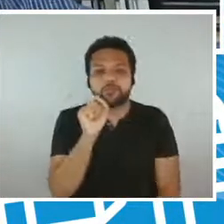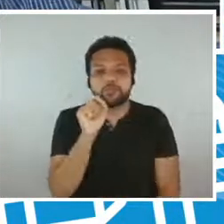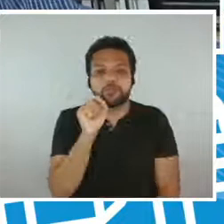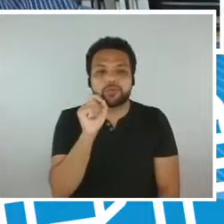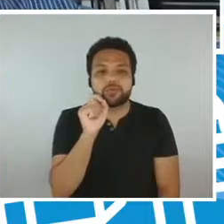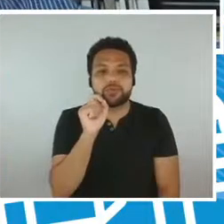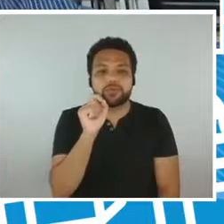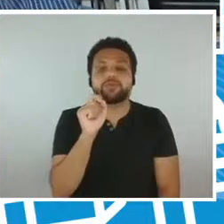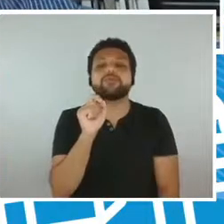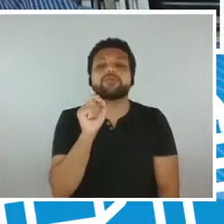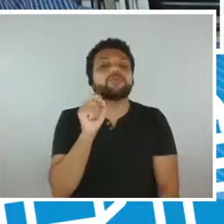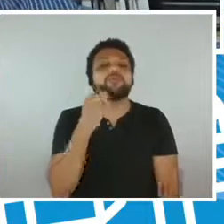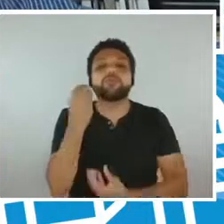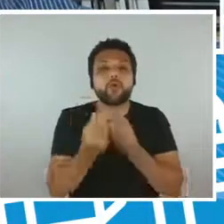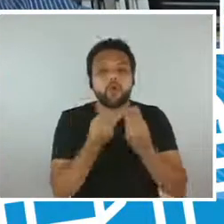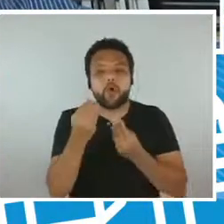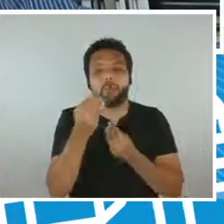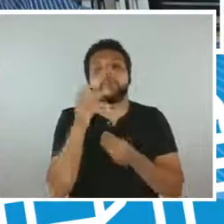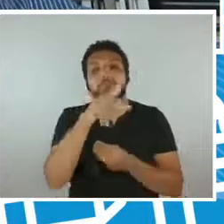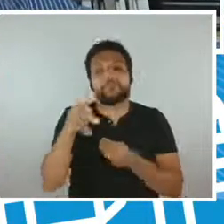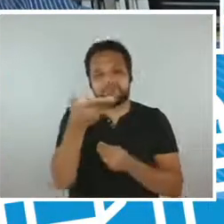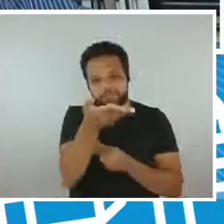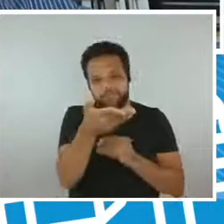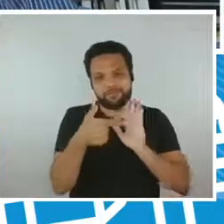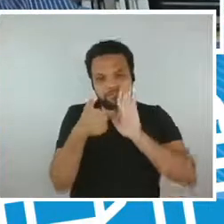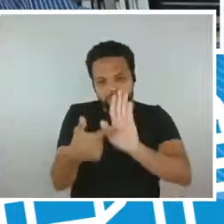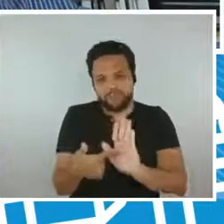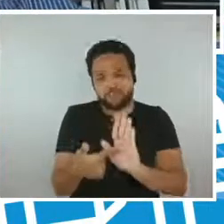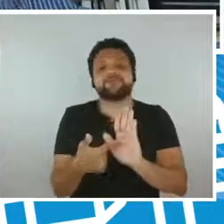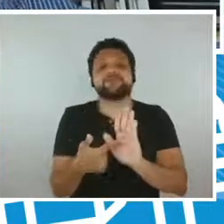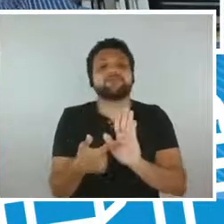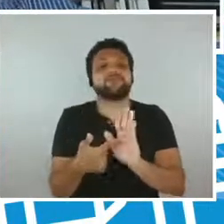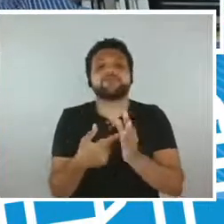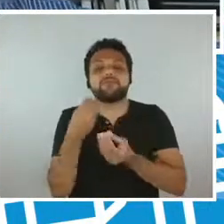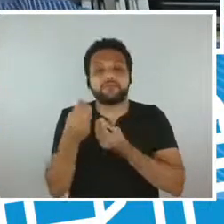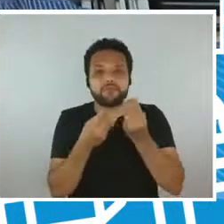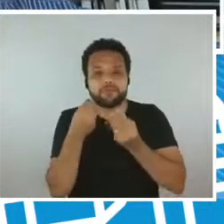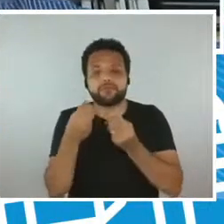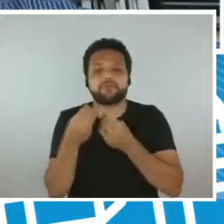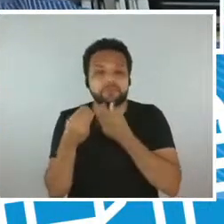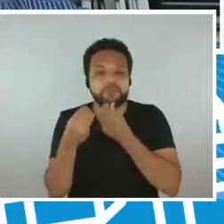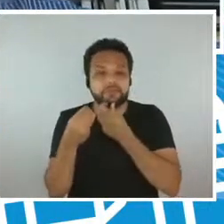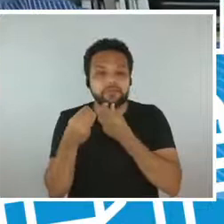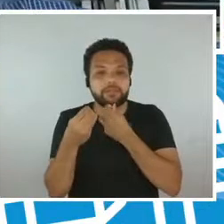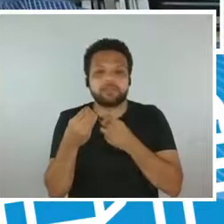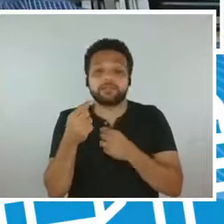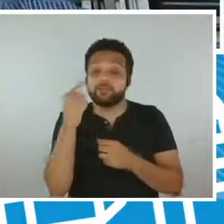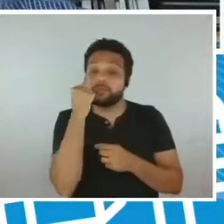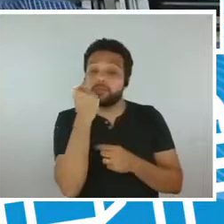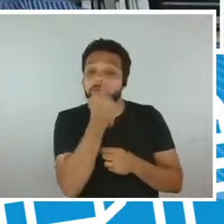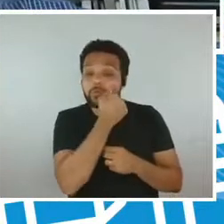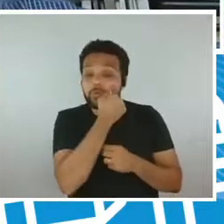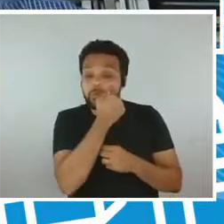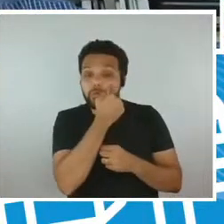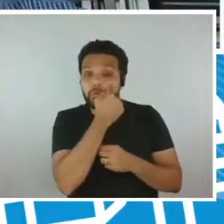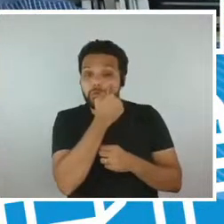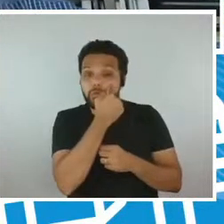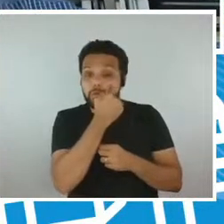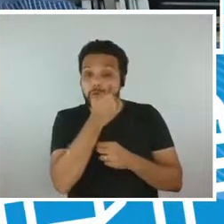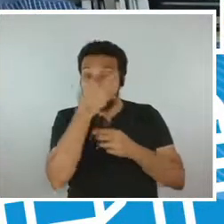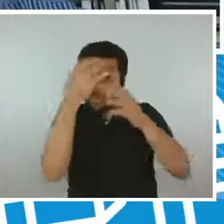essa conexão que você mostra em relação ao movimento do cérebro,